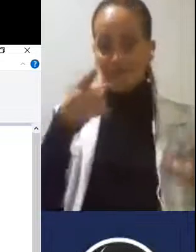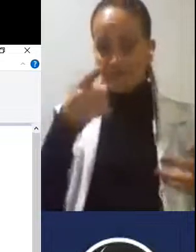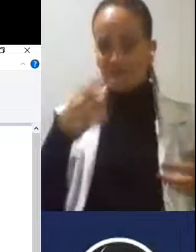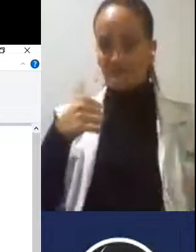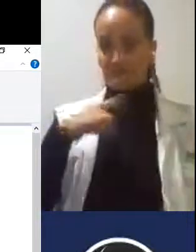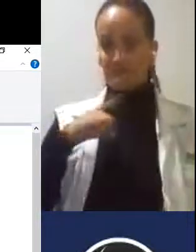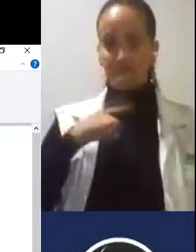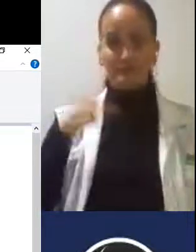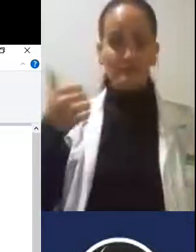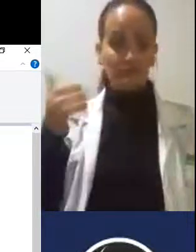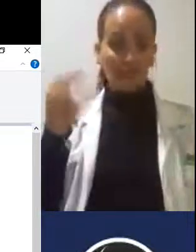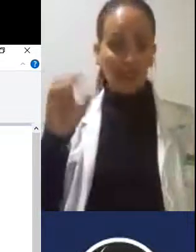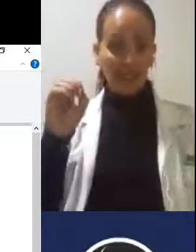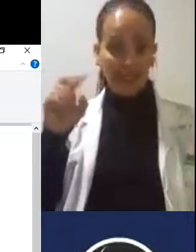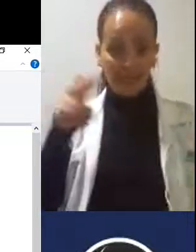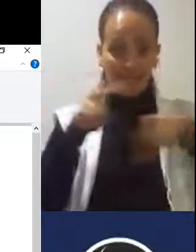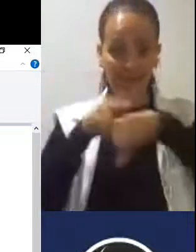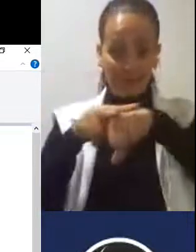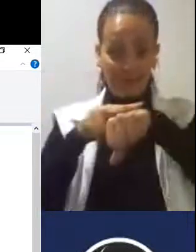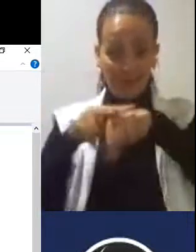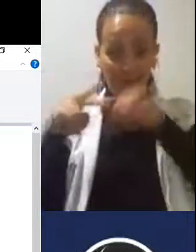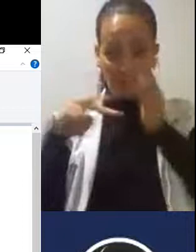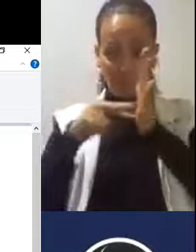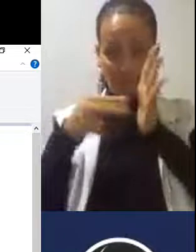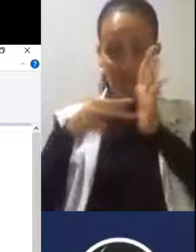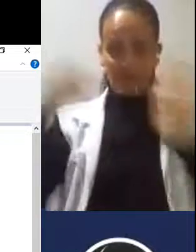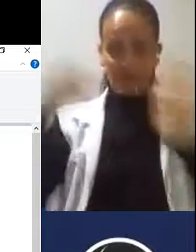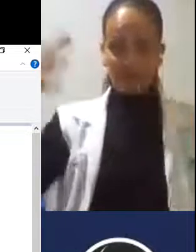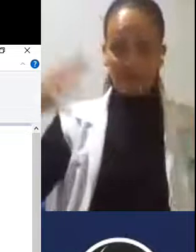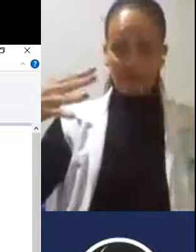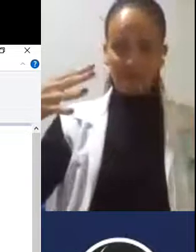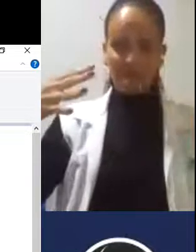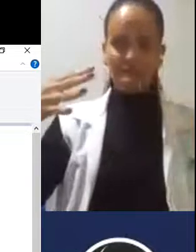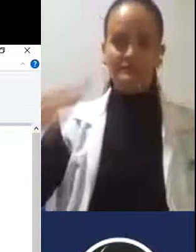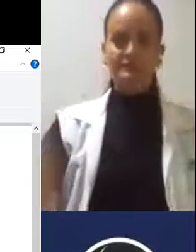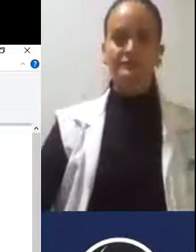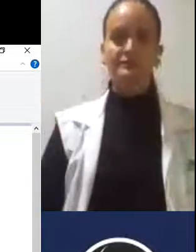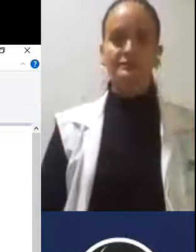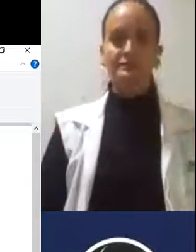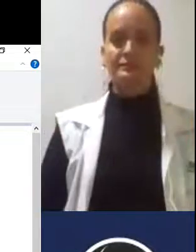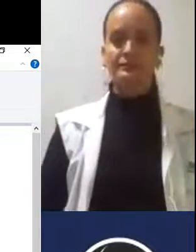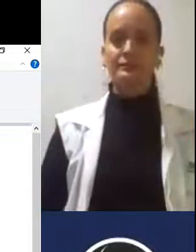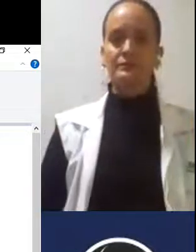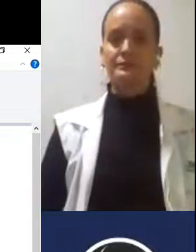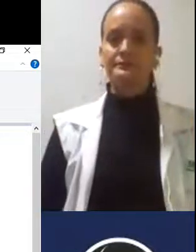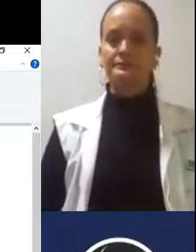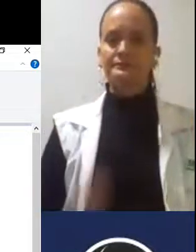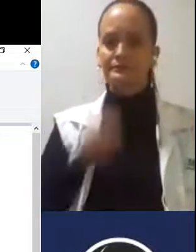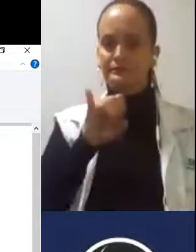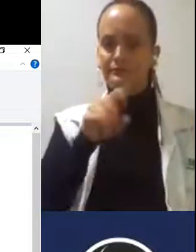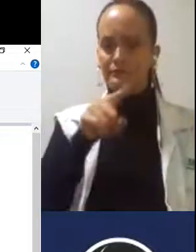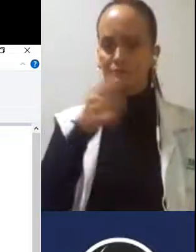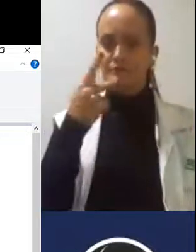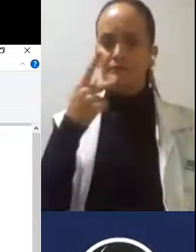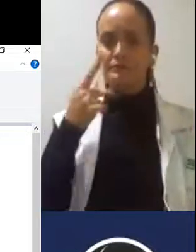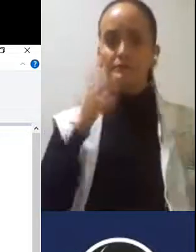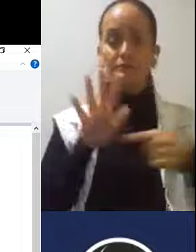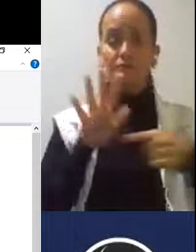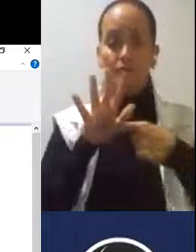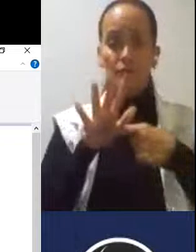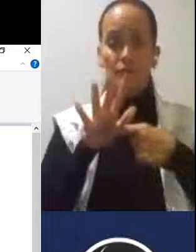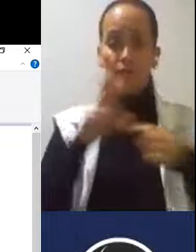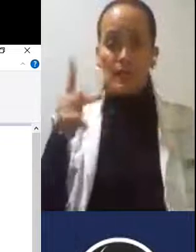Se eu estabelecer... Espera aí. Se eu estabelecer aqui a diferente potencial, do jeito que esse circuito